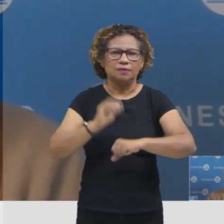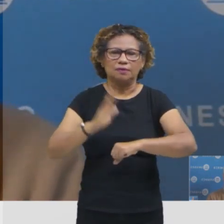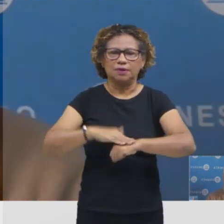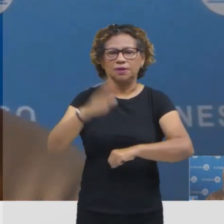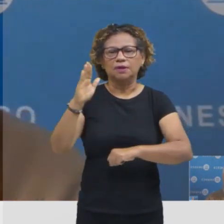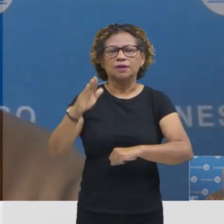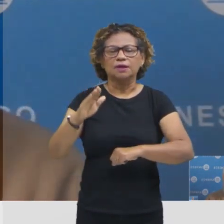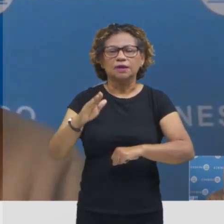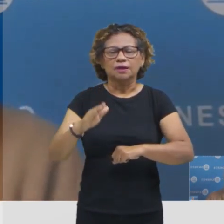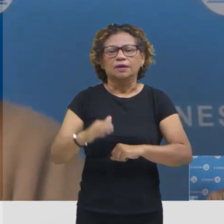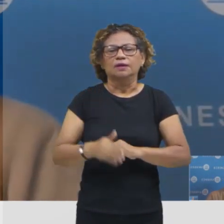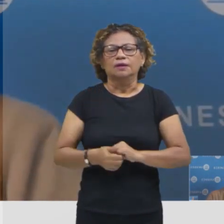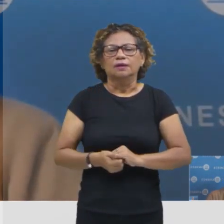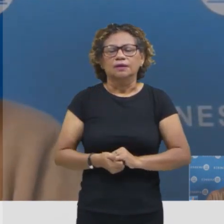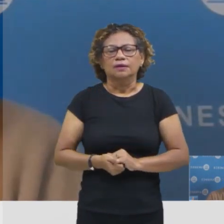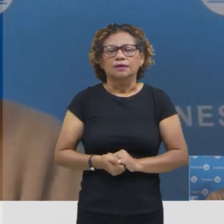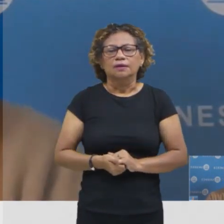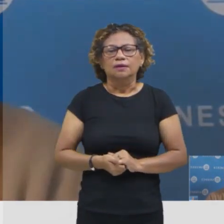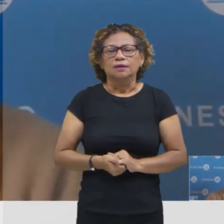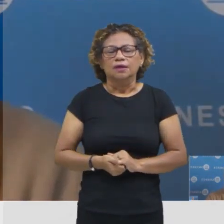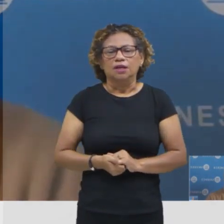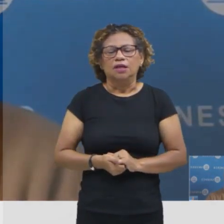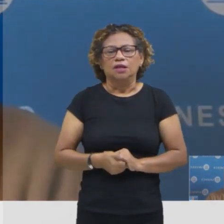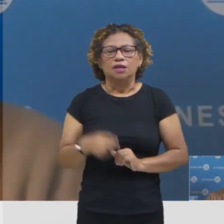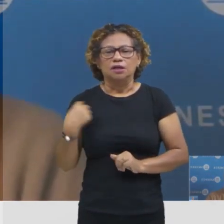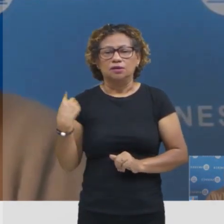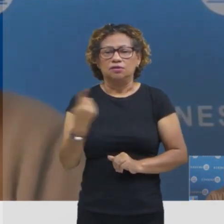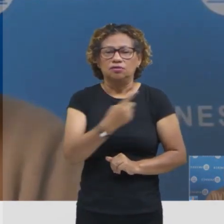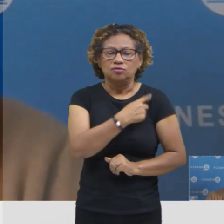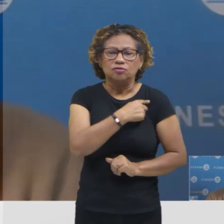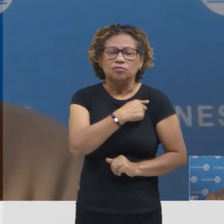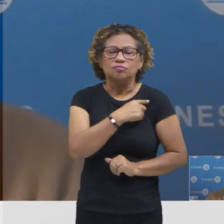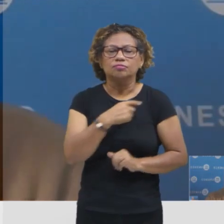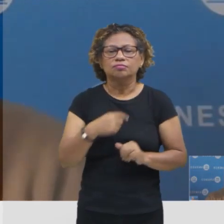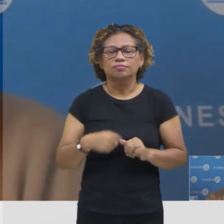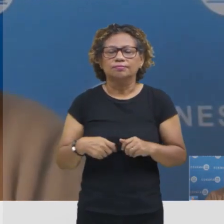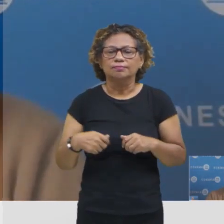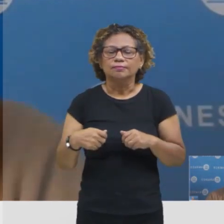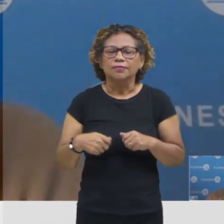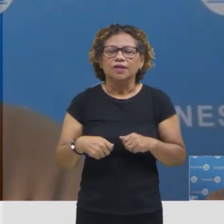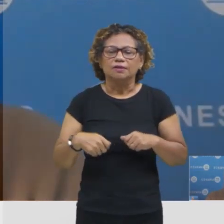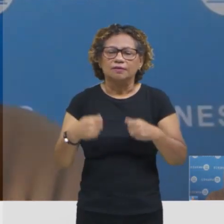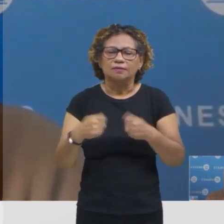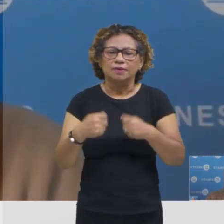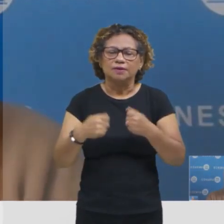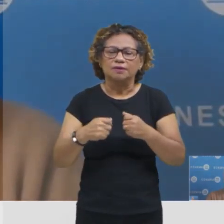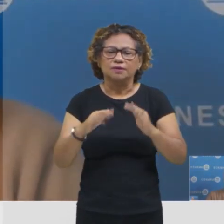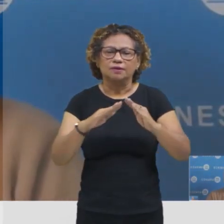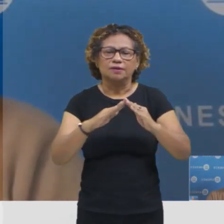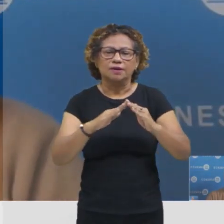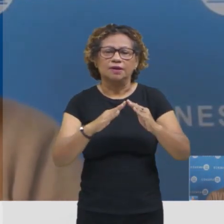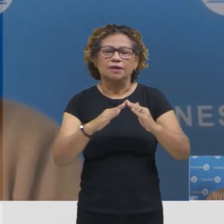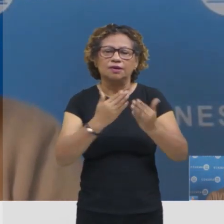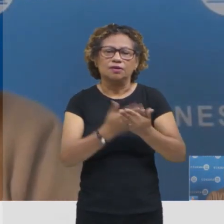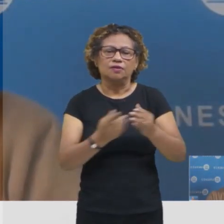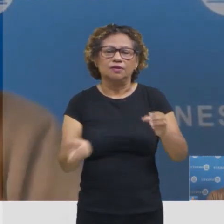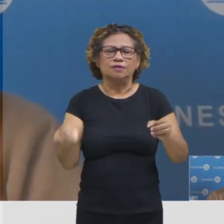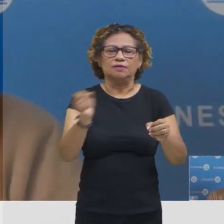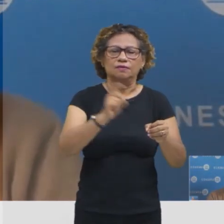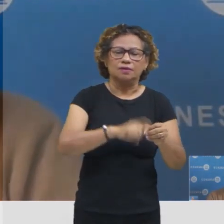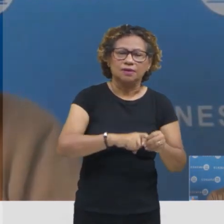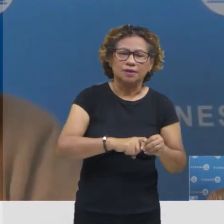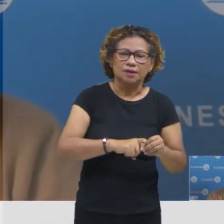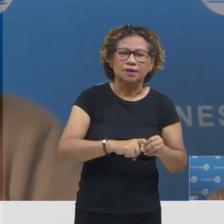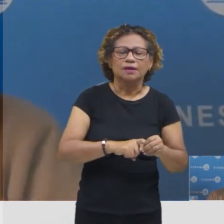nessa passagem nós não vamos voltar a ter a mesma escola, é verdade, mas que a